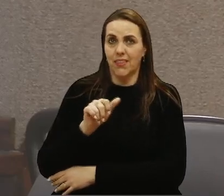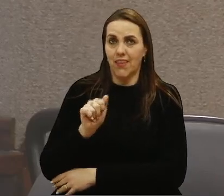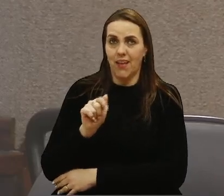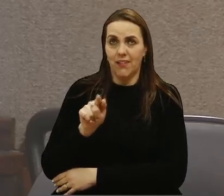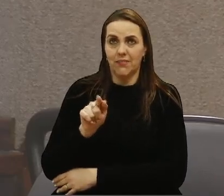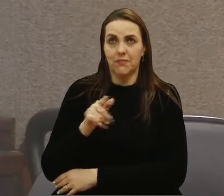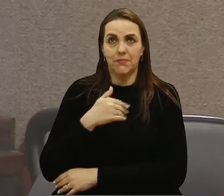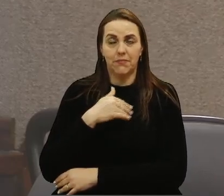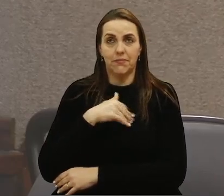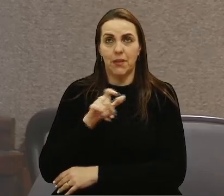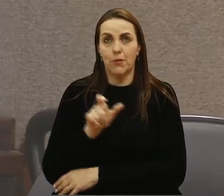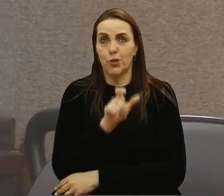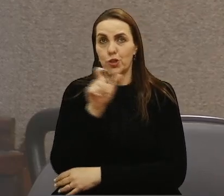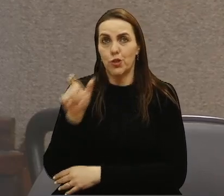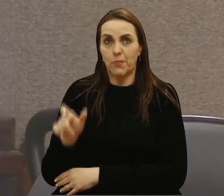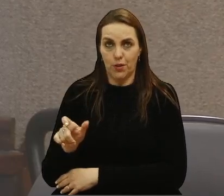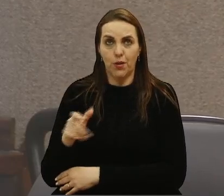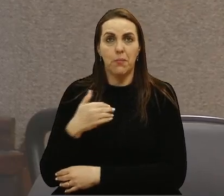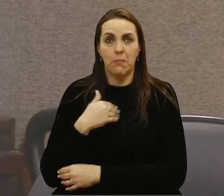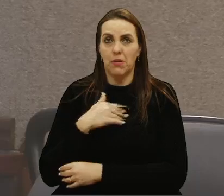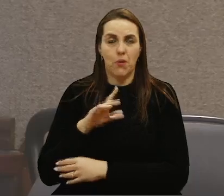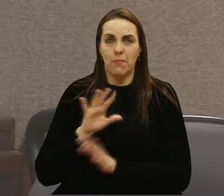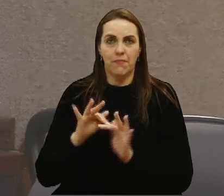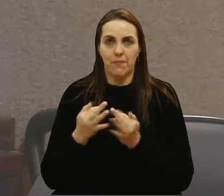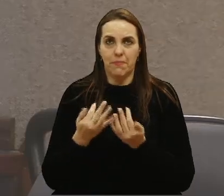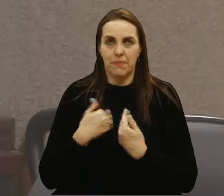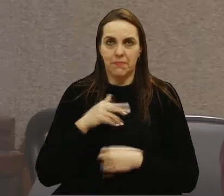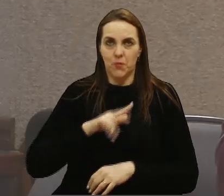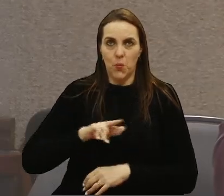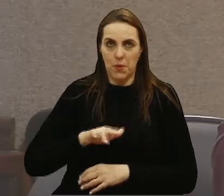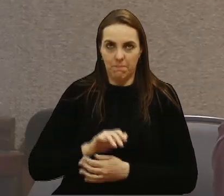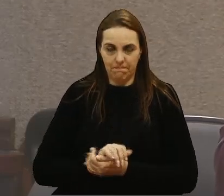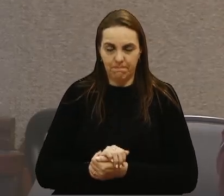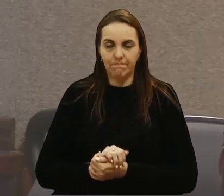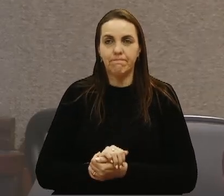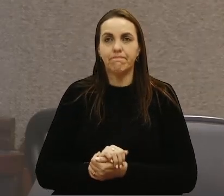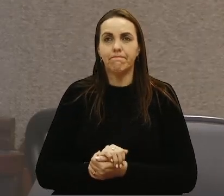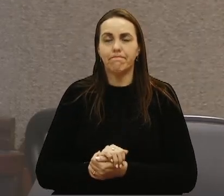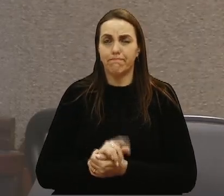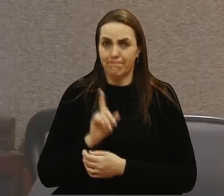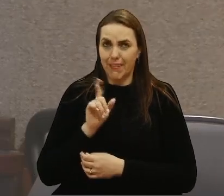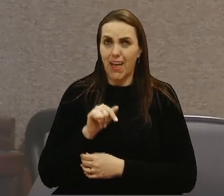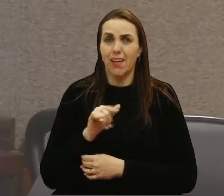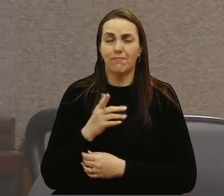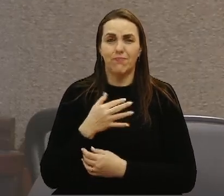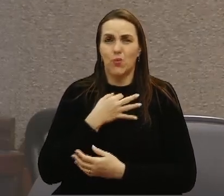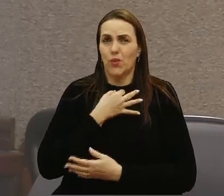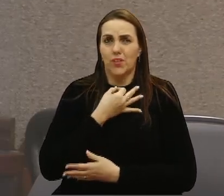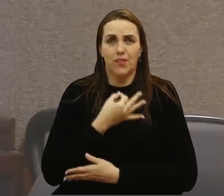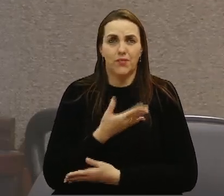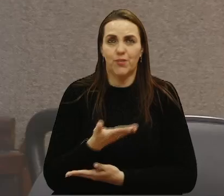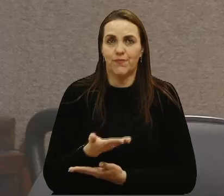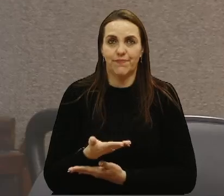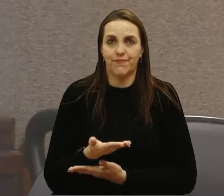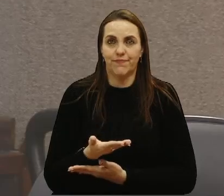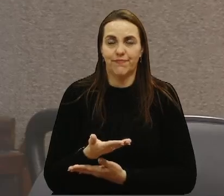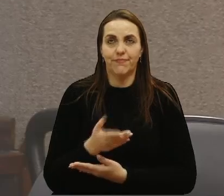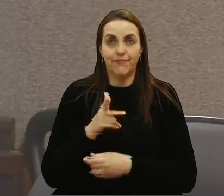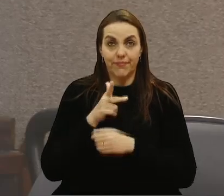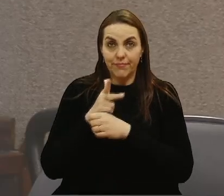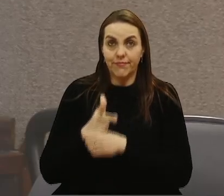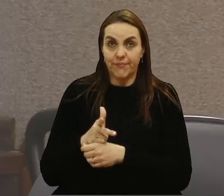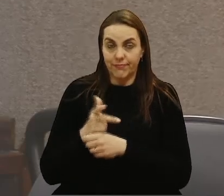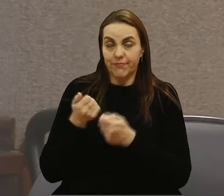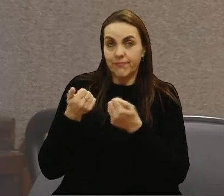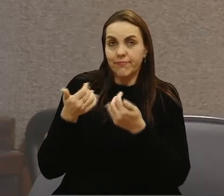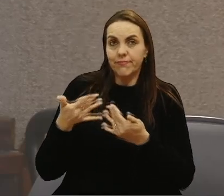tem meu sobrenome, mas não é meu parente, mostra um lado sombrio. E esse vídeo que ele